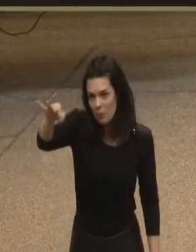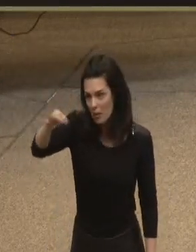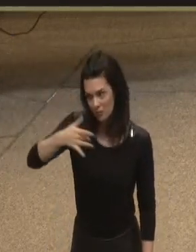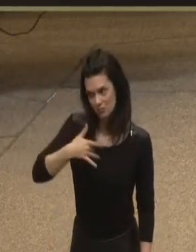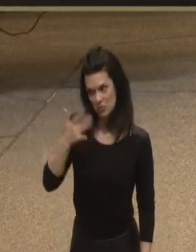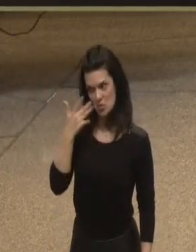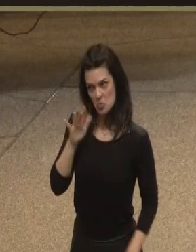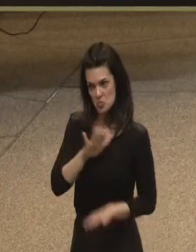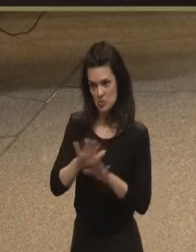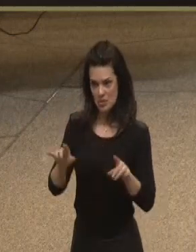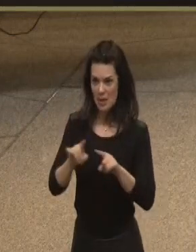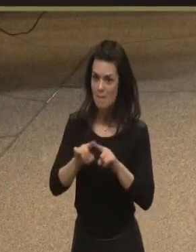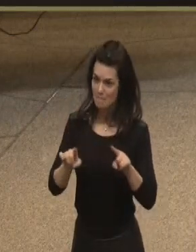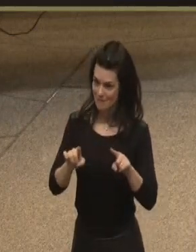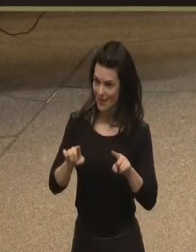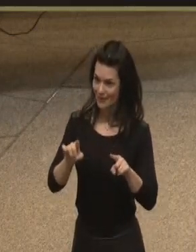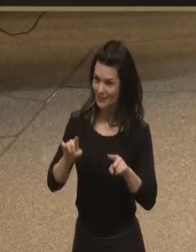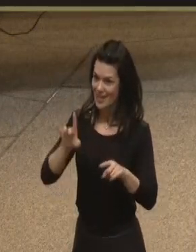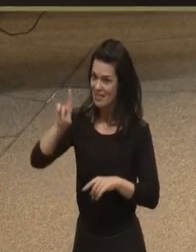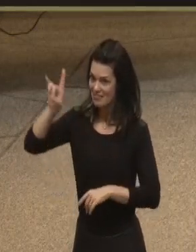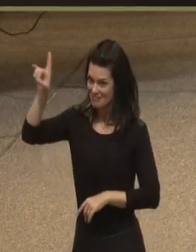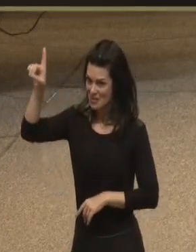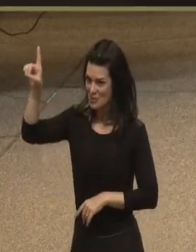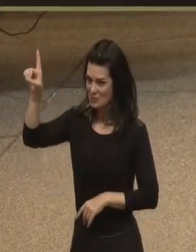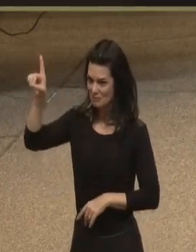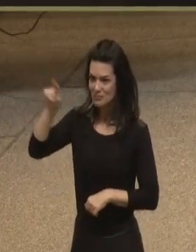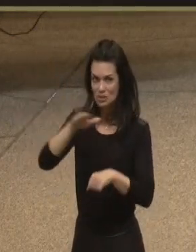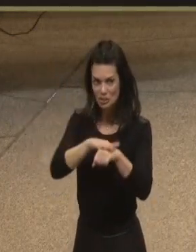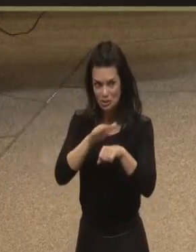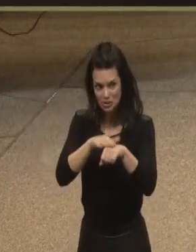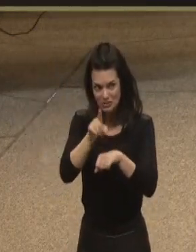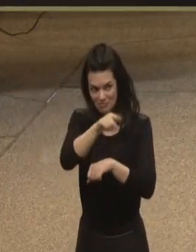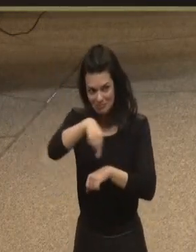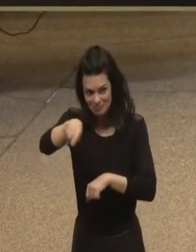chamou todos aqui hoje para falar ao nosso coração.